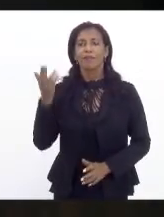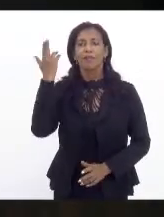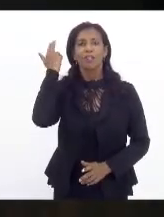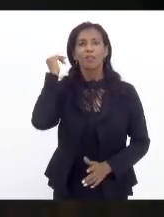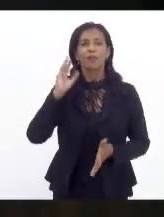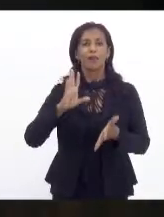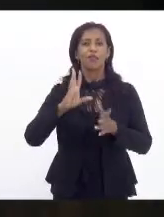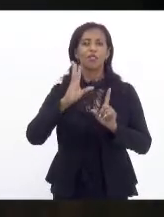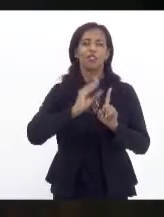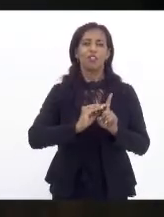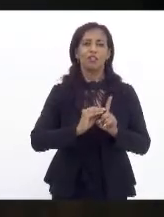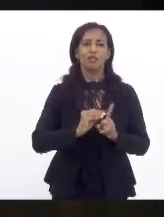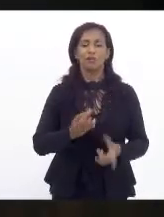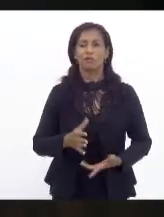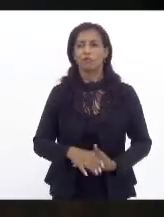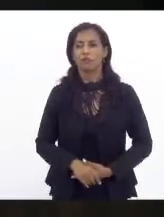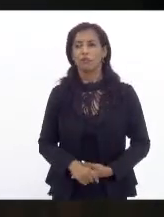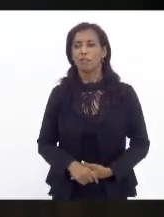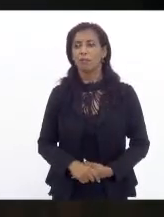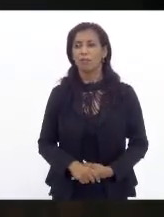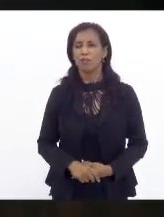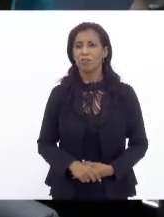amigo.